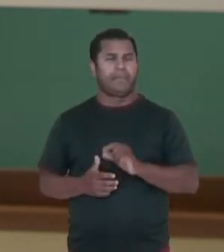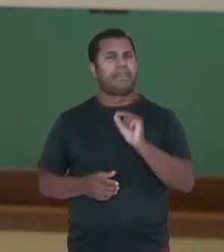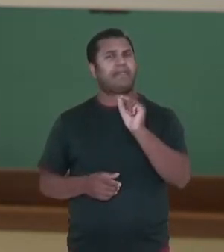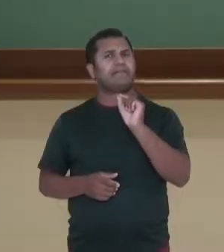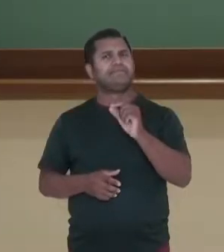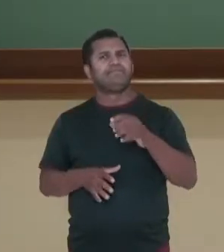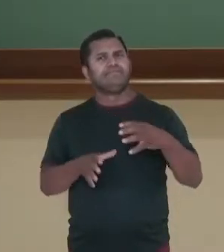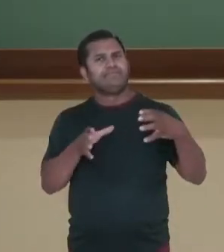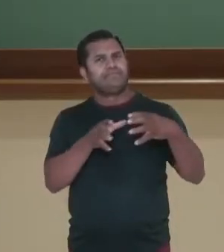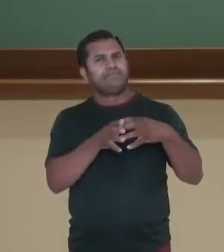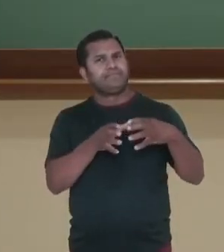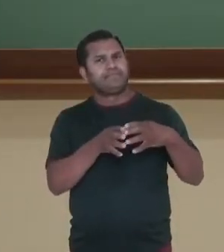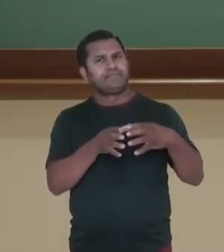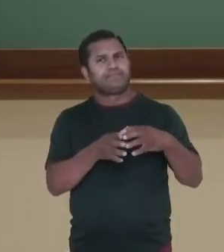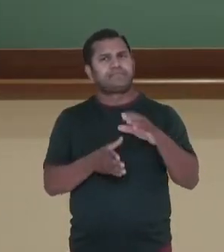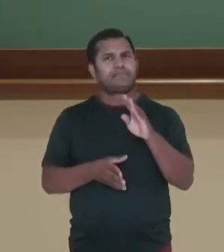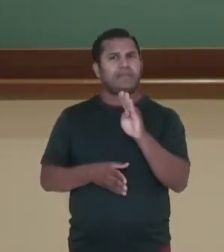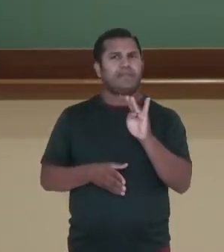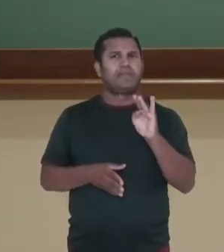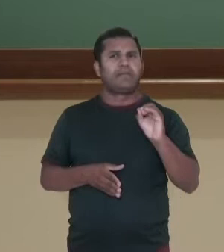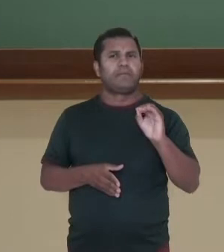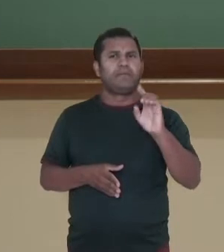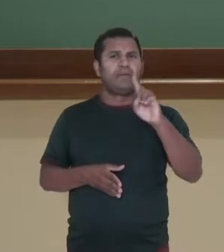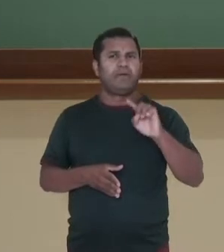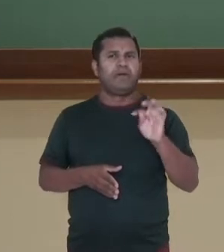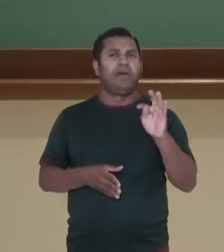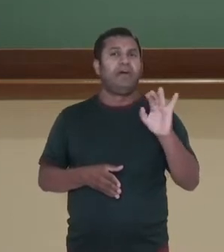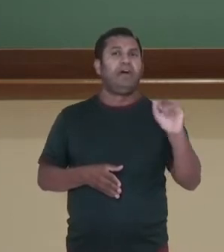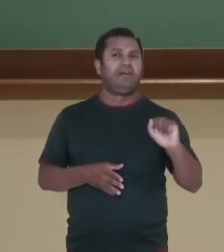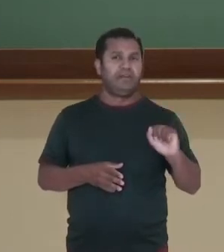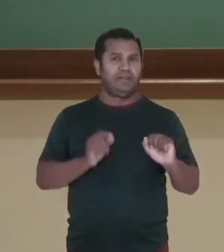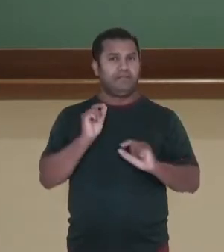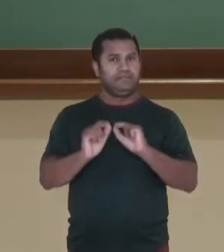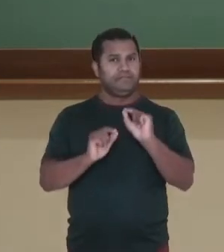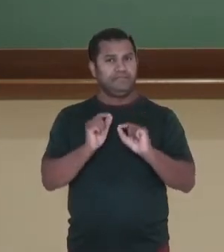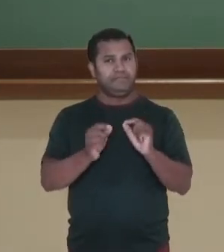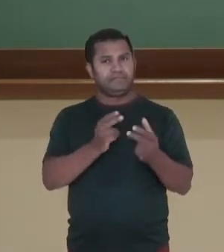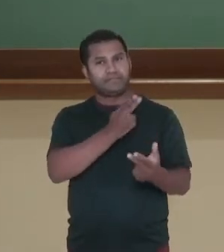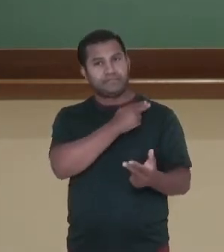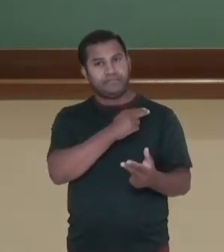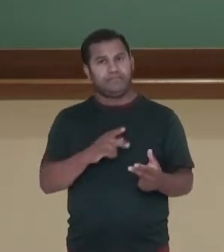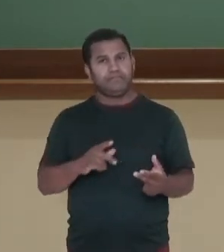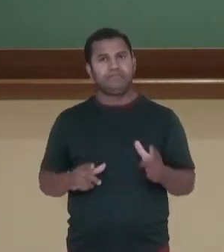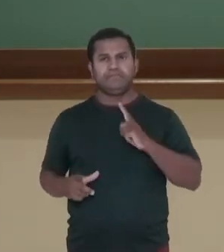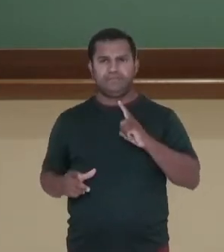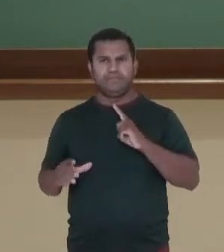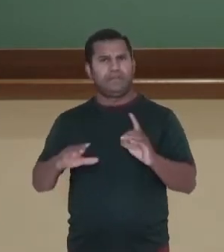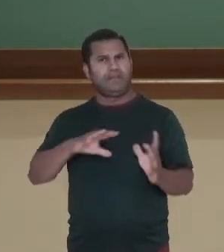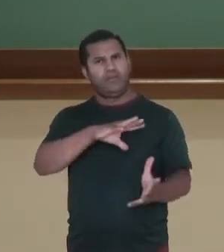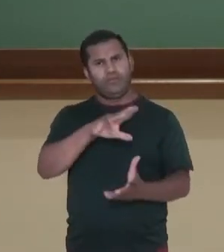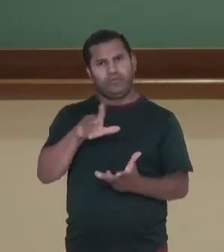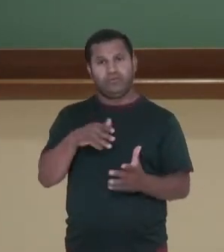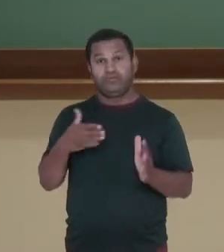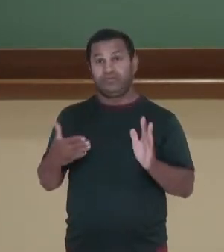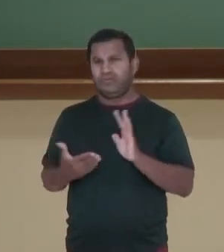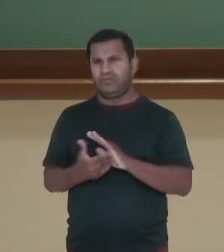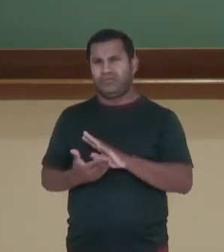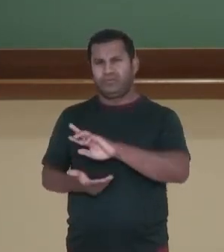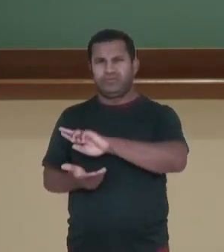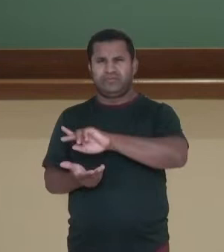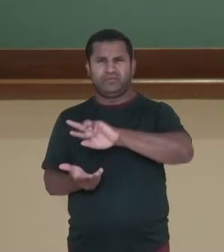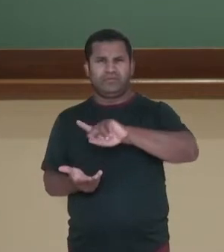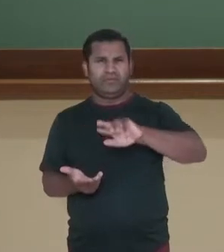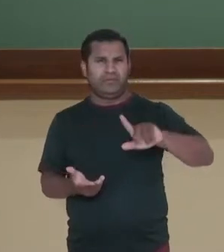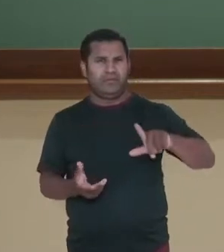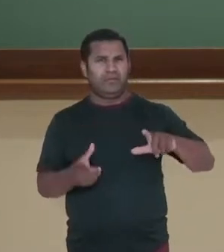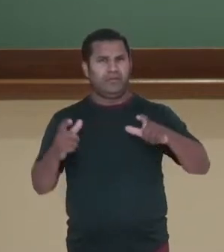pessoas, várias comunidades, pessoas cientistas do mundo inteiro. Então, são apontados tanto cientistas